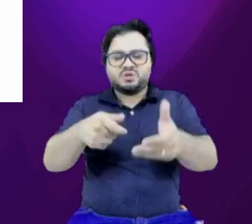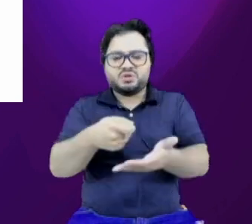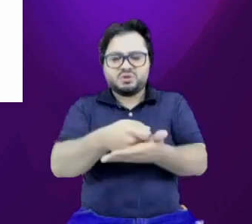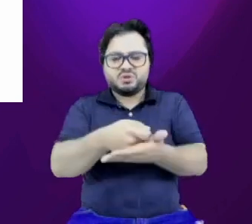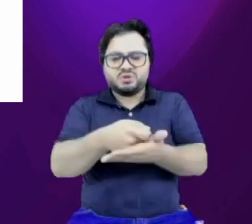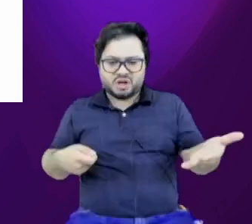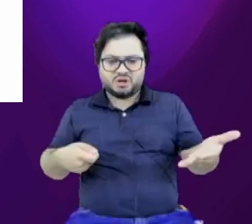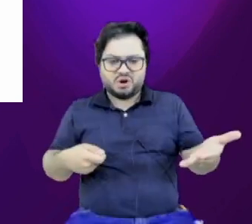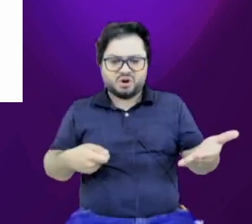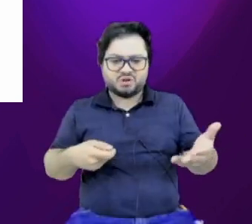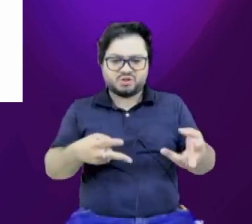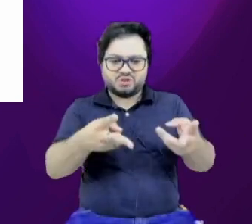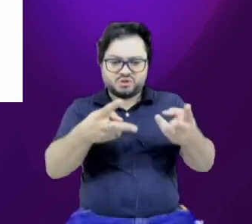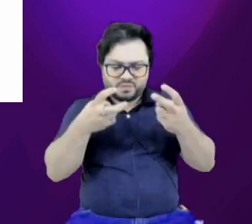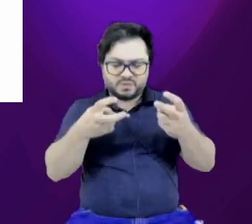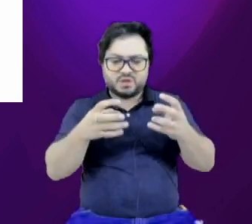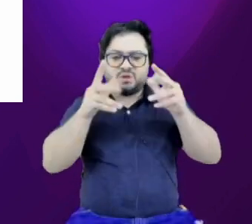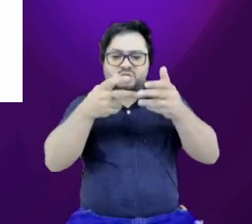diagnósticos,